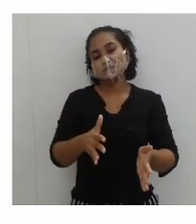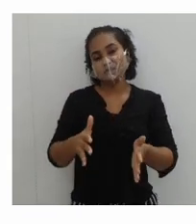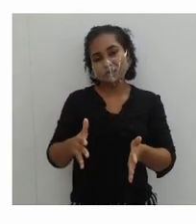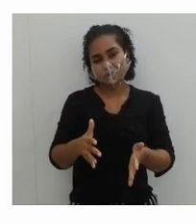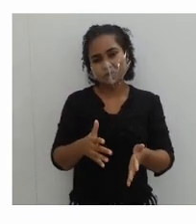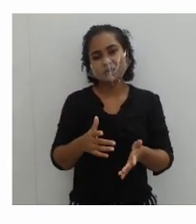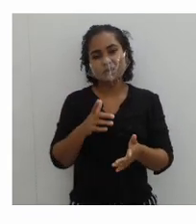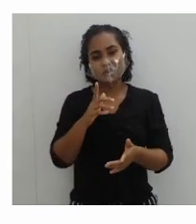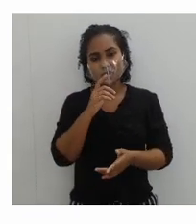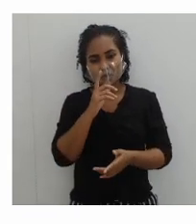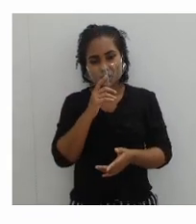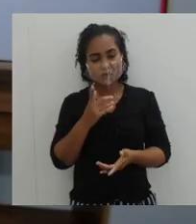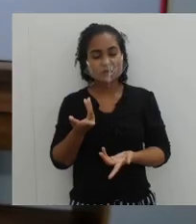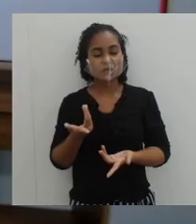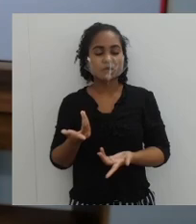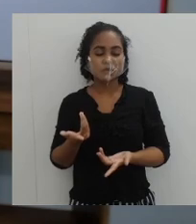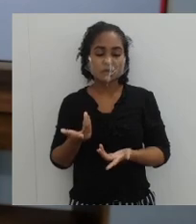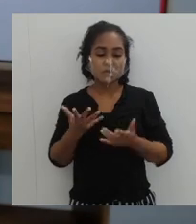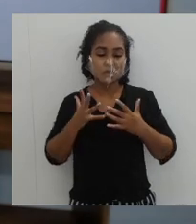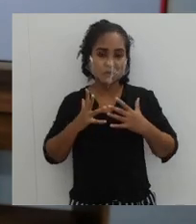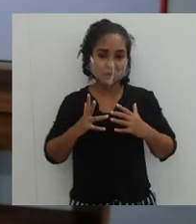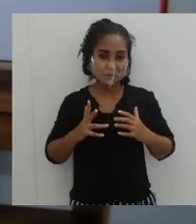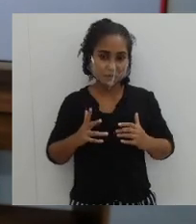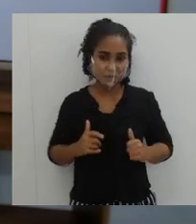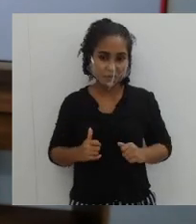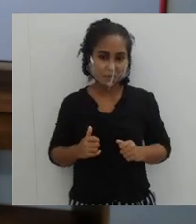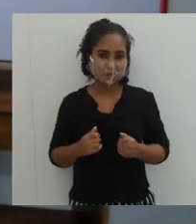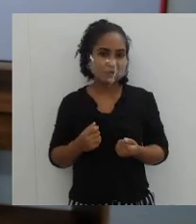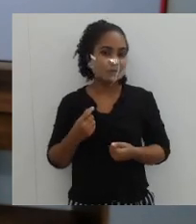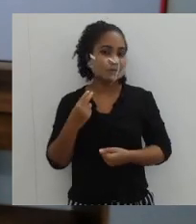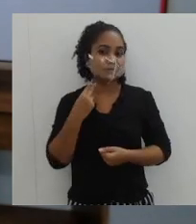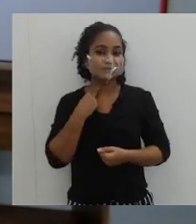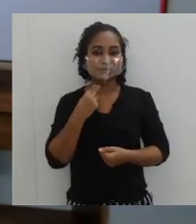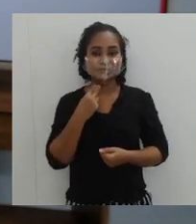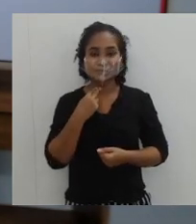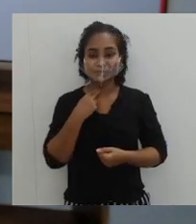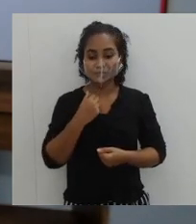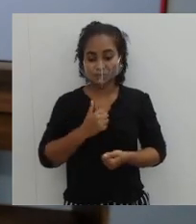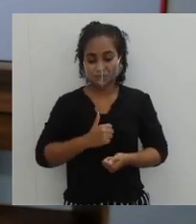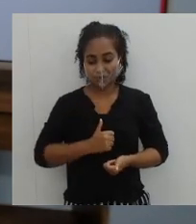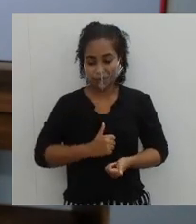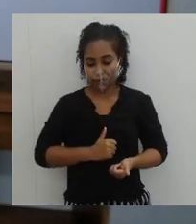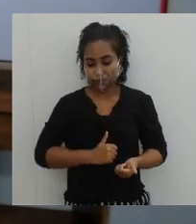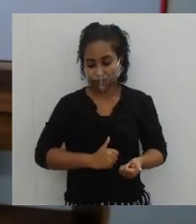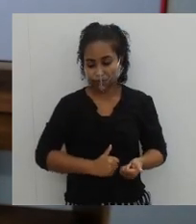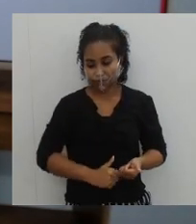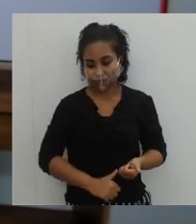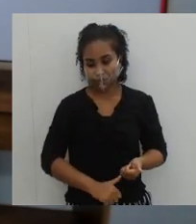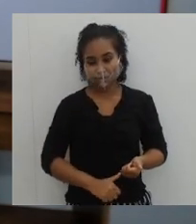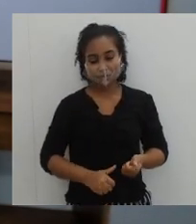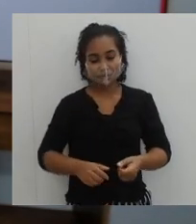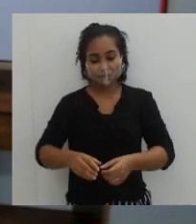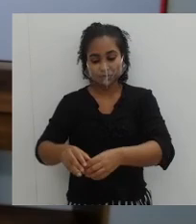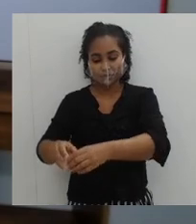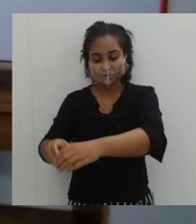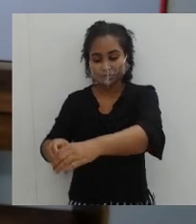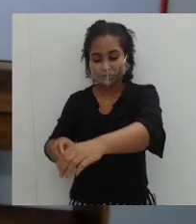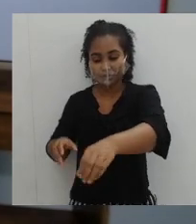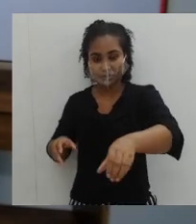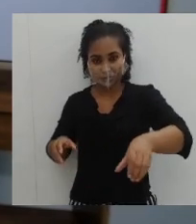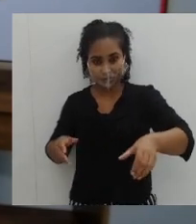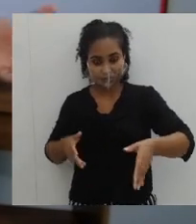Ter um saneamento adequado, porque as pessoas não podem defecar perto dessas regiões, certo? Porque toda